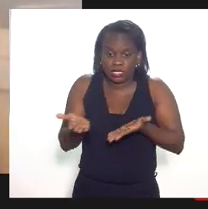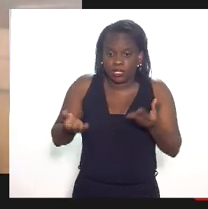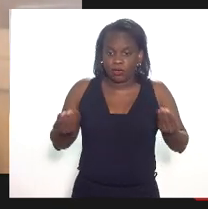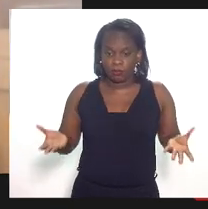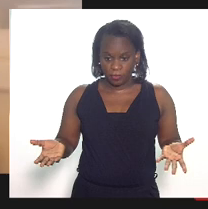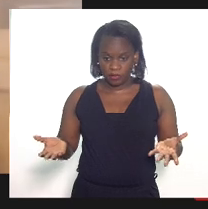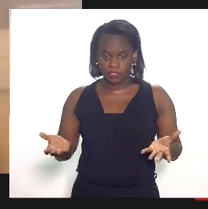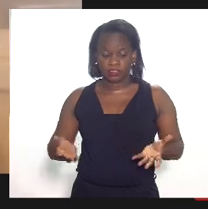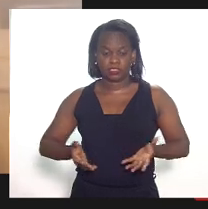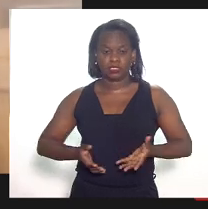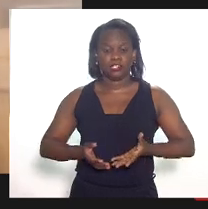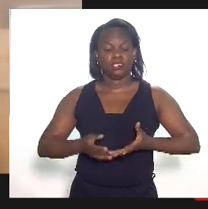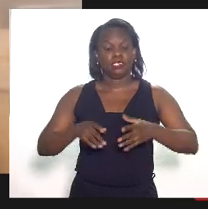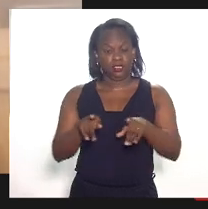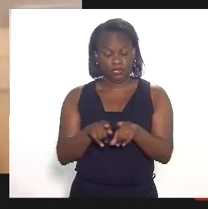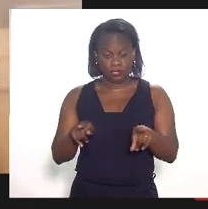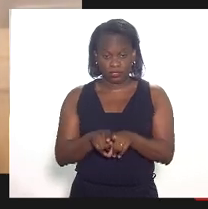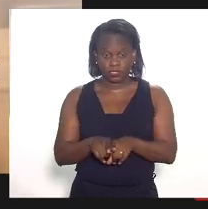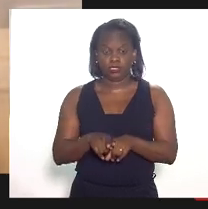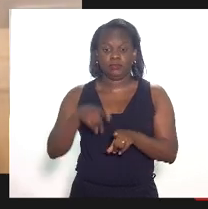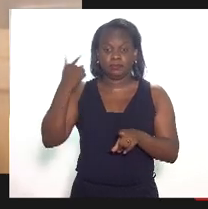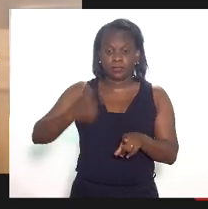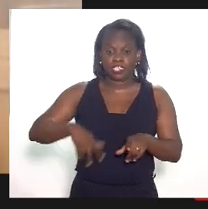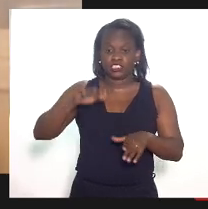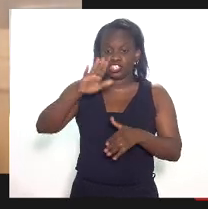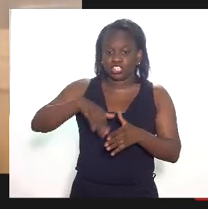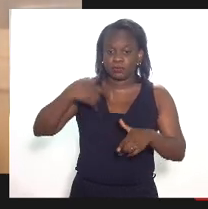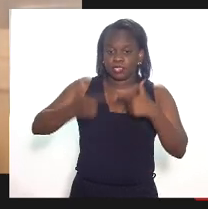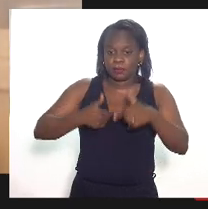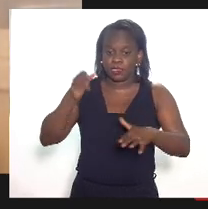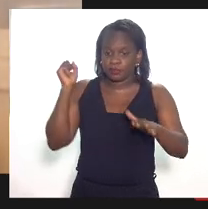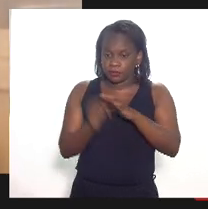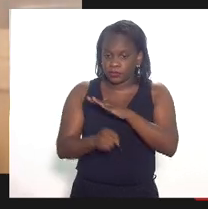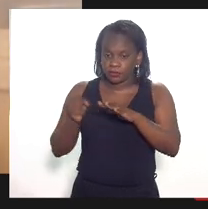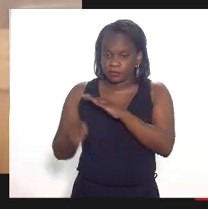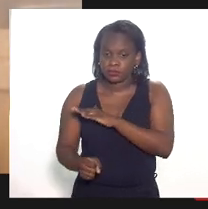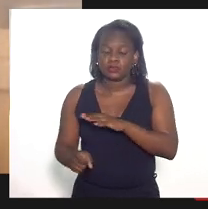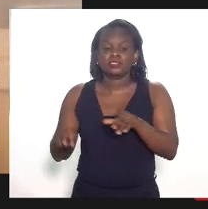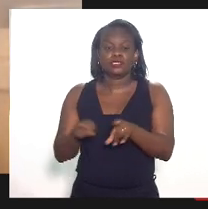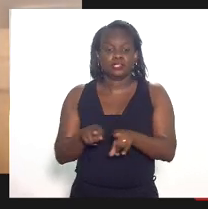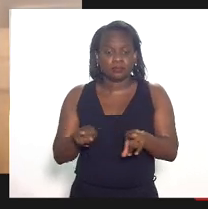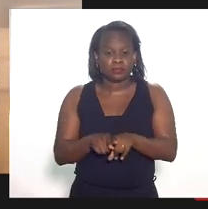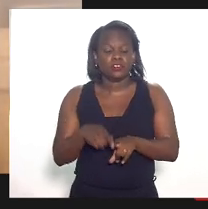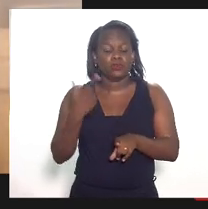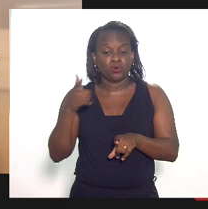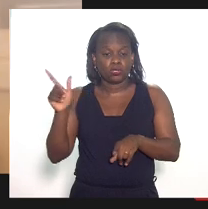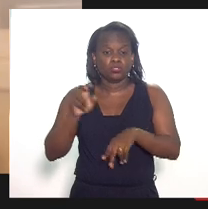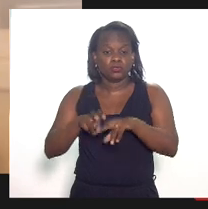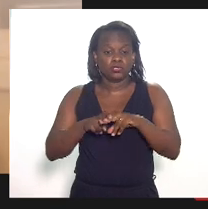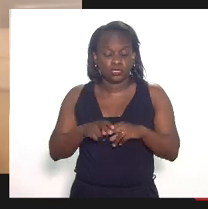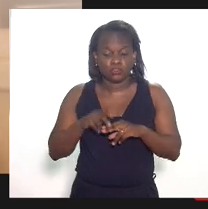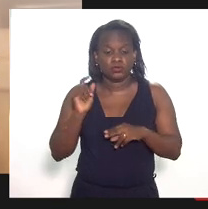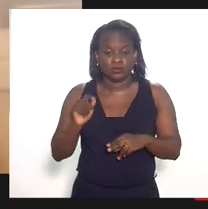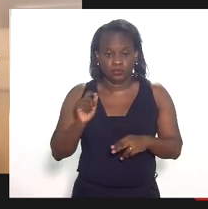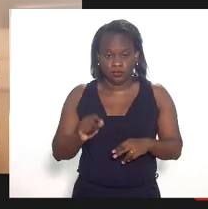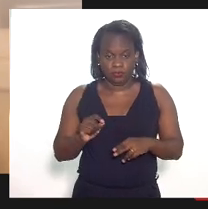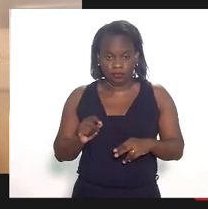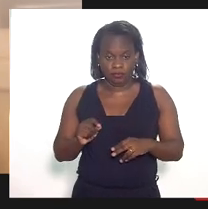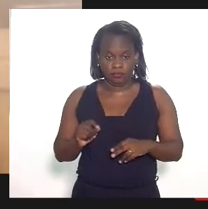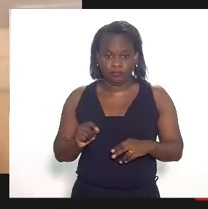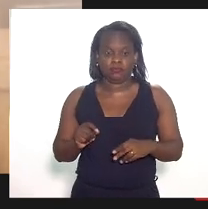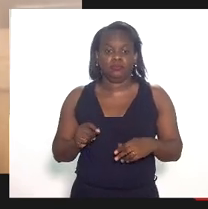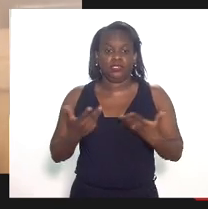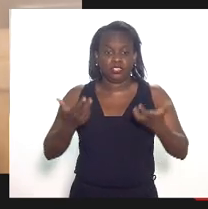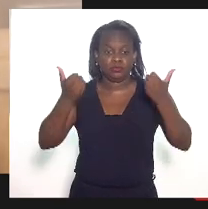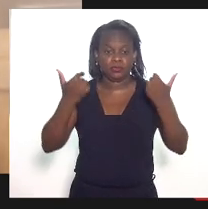disponibilizados. E não estão sendo contratados, conforme foi colocado, ou a outra razão também que gostaria